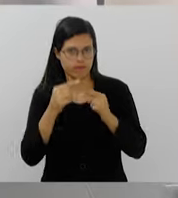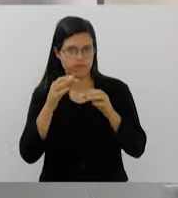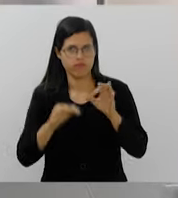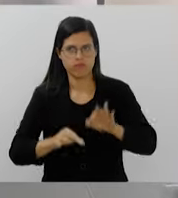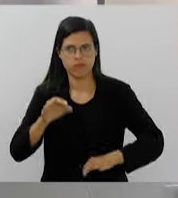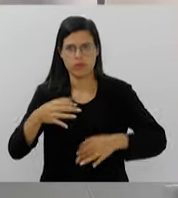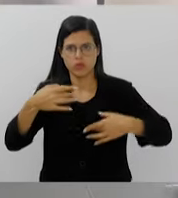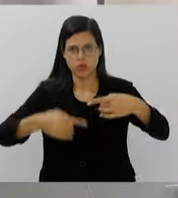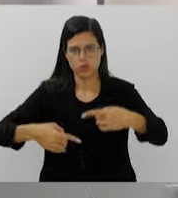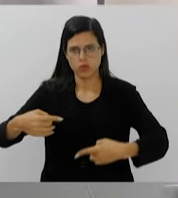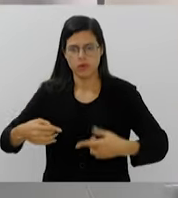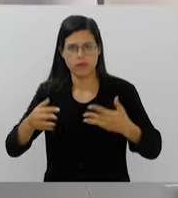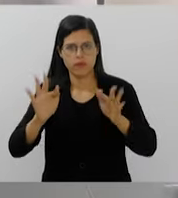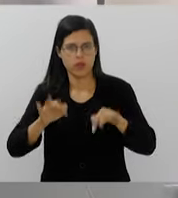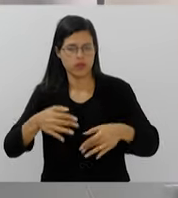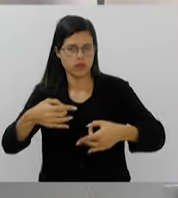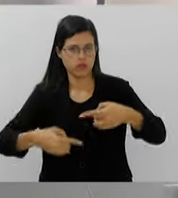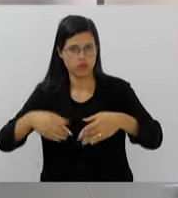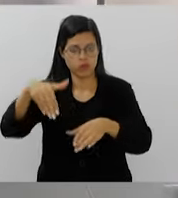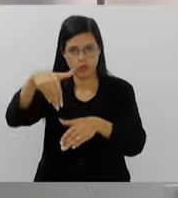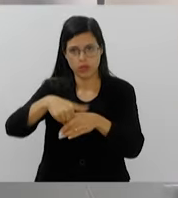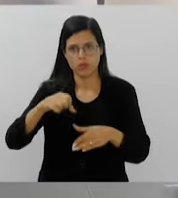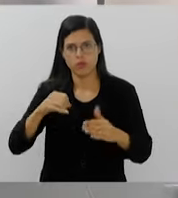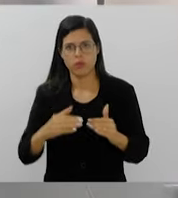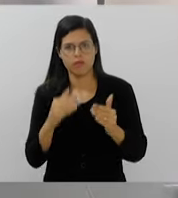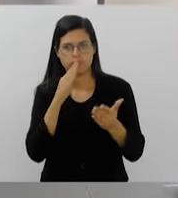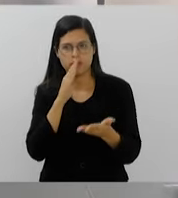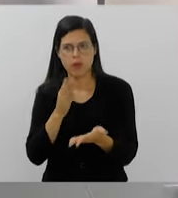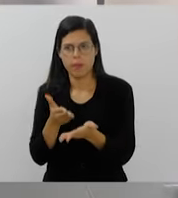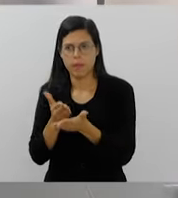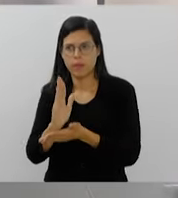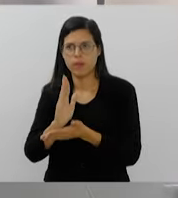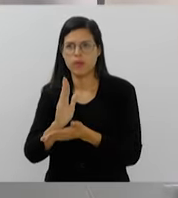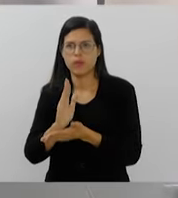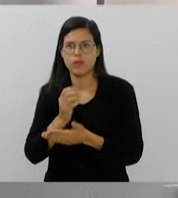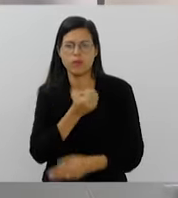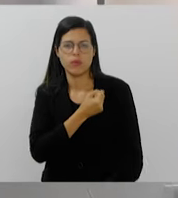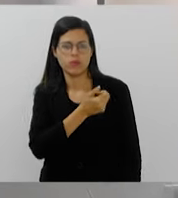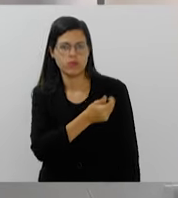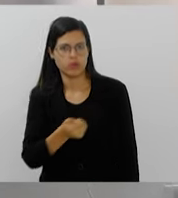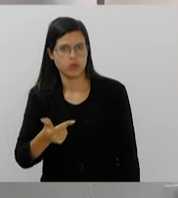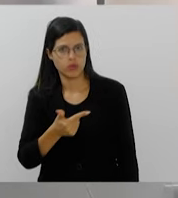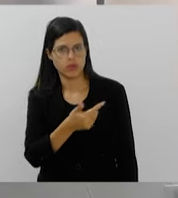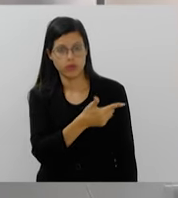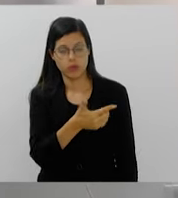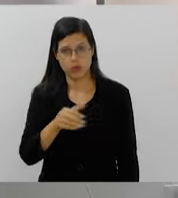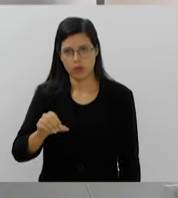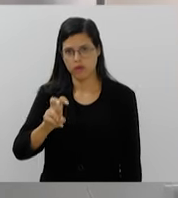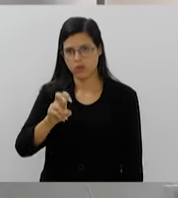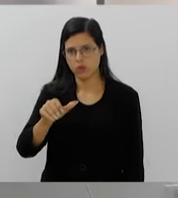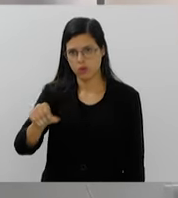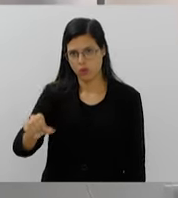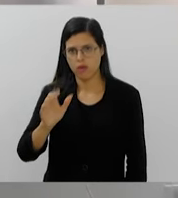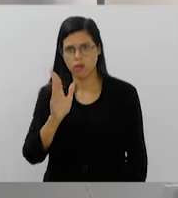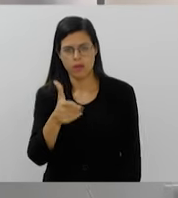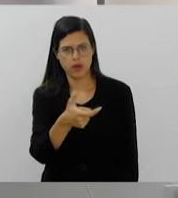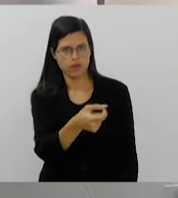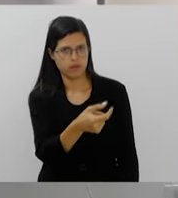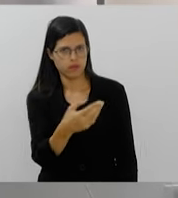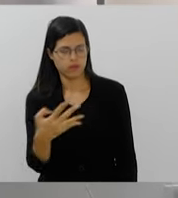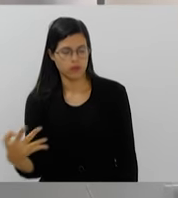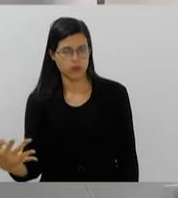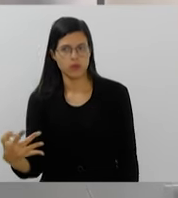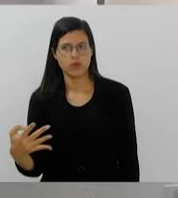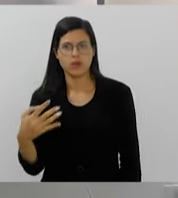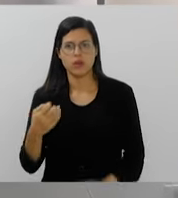discussão. Não havendo quem queira discutir, encerrada a discussão e votação, senhores que aprovam, permaneçam como estão. Aprovado. 12 da pauta. Projeto de lei 2959 de 24. De